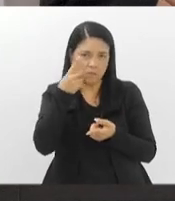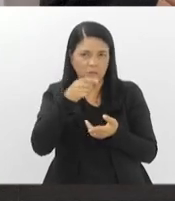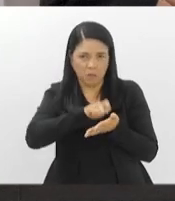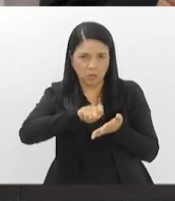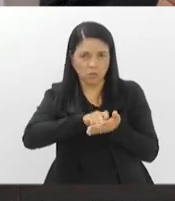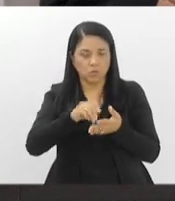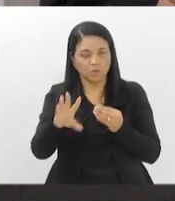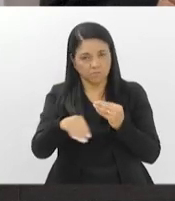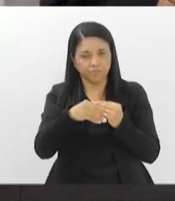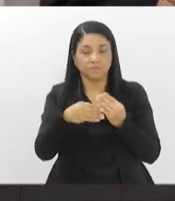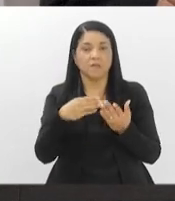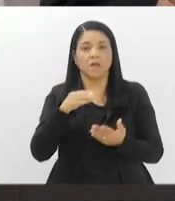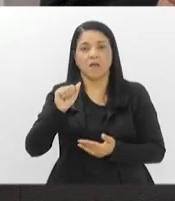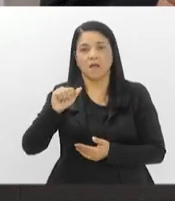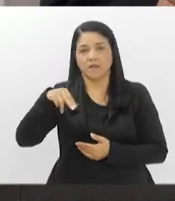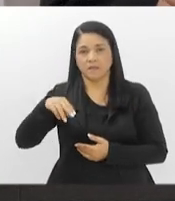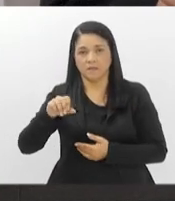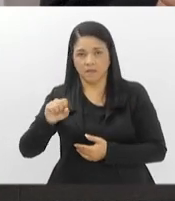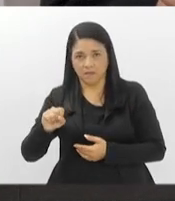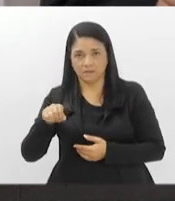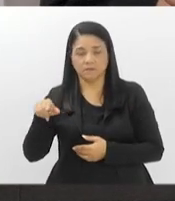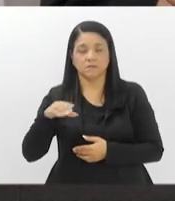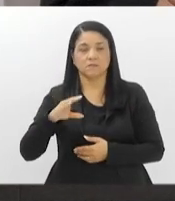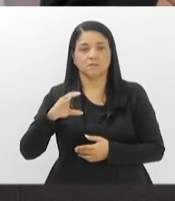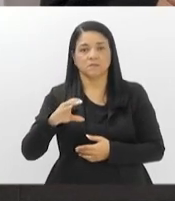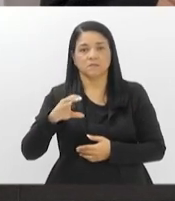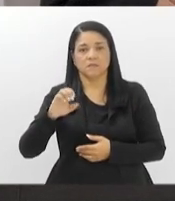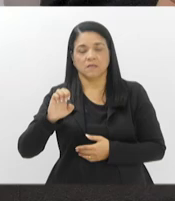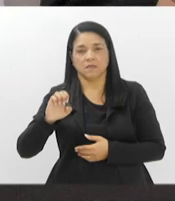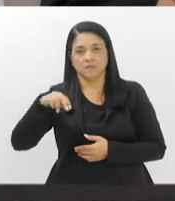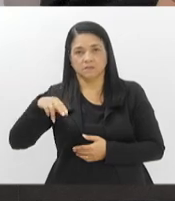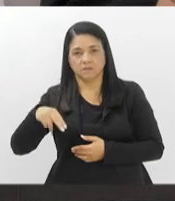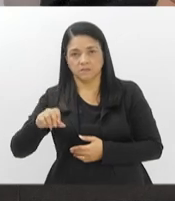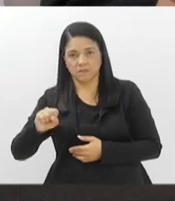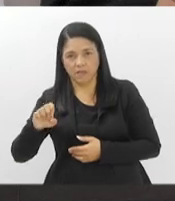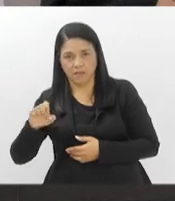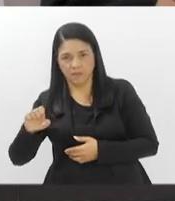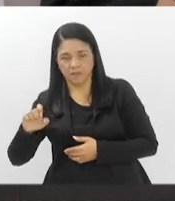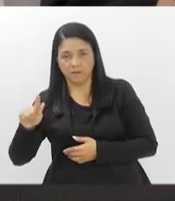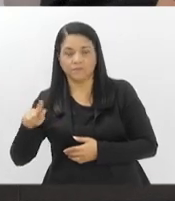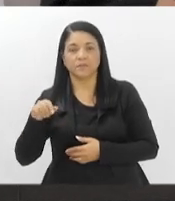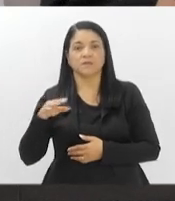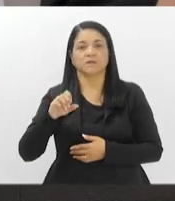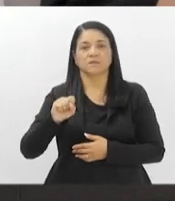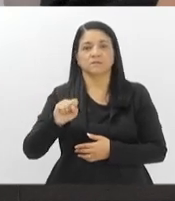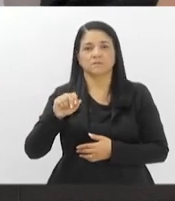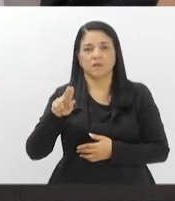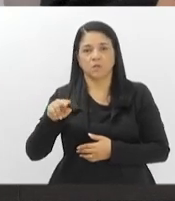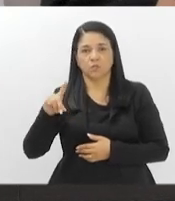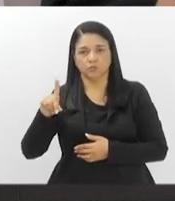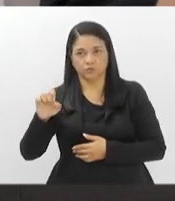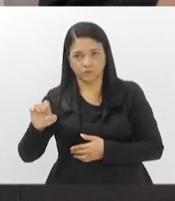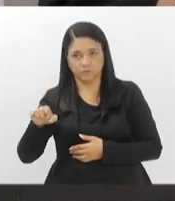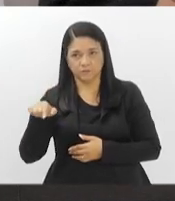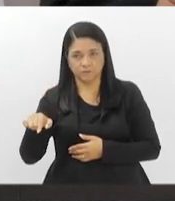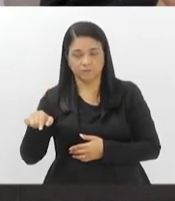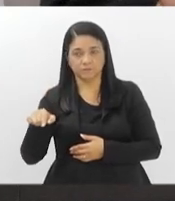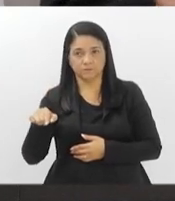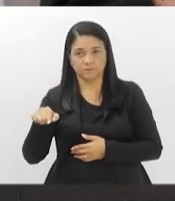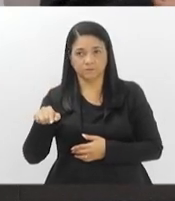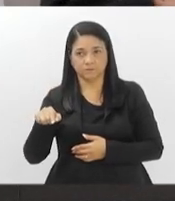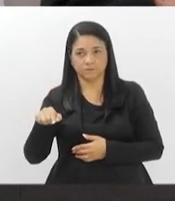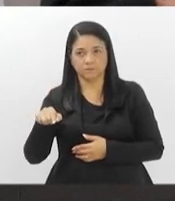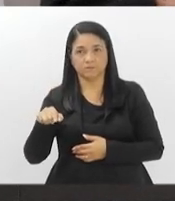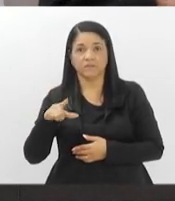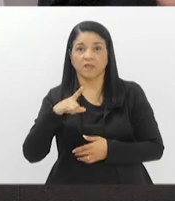a NS a CN seg abrange fen na saúde também citaram a questão é se a gente se a